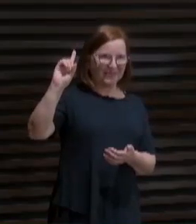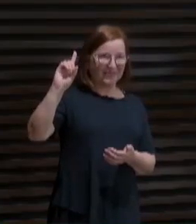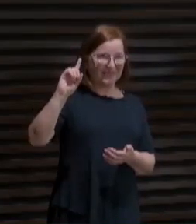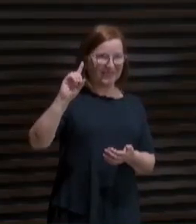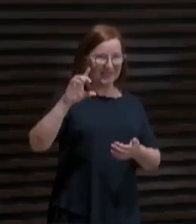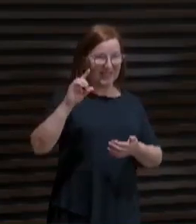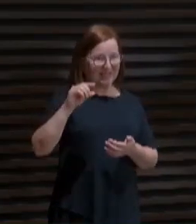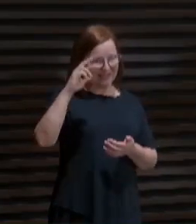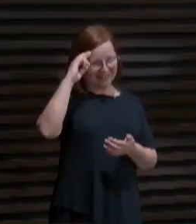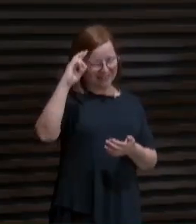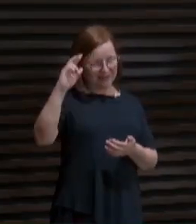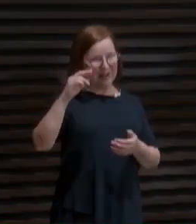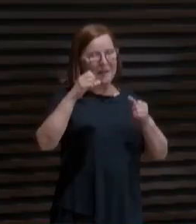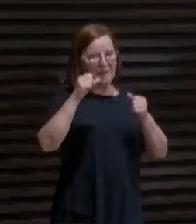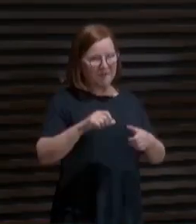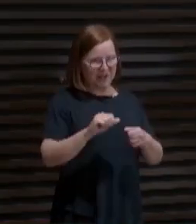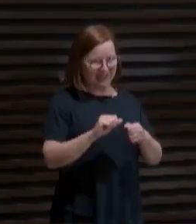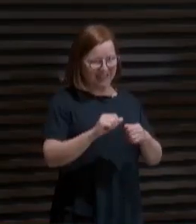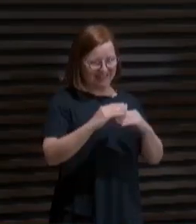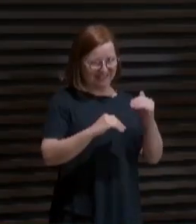só o Senhor pode fazer isto.